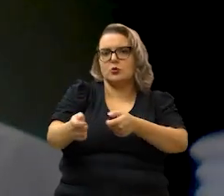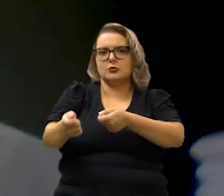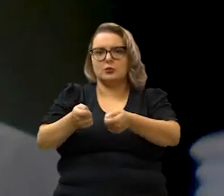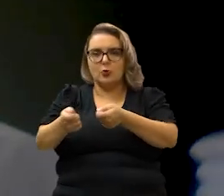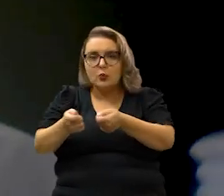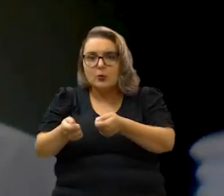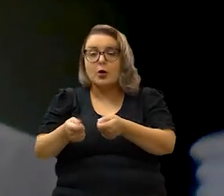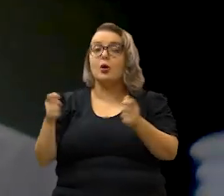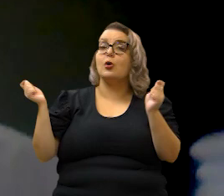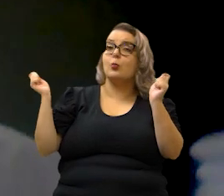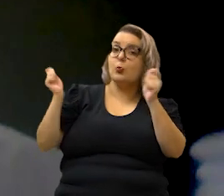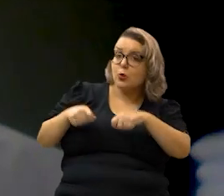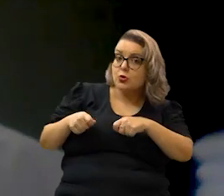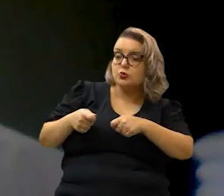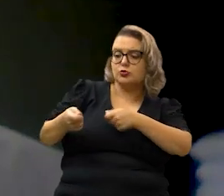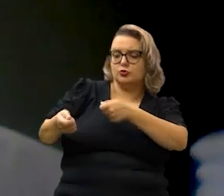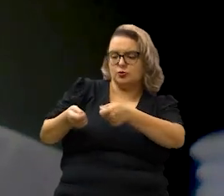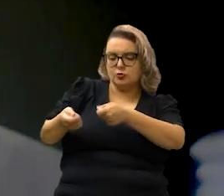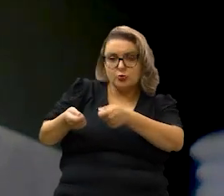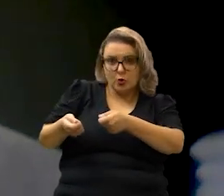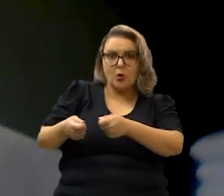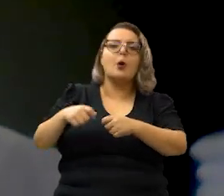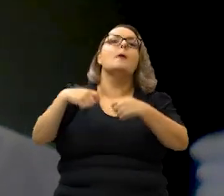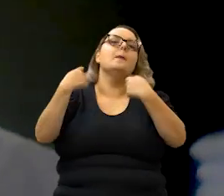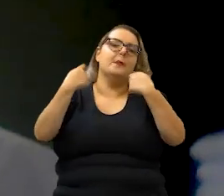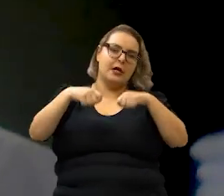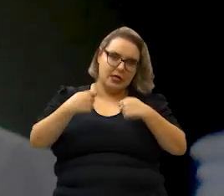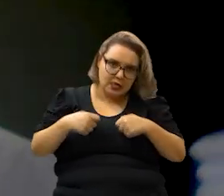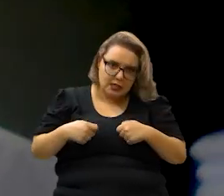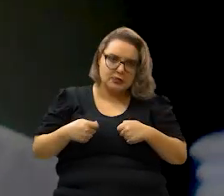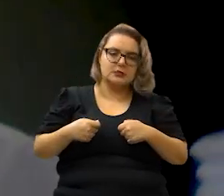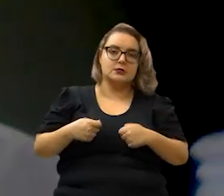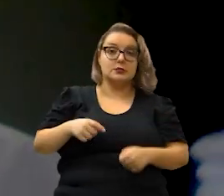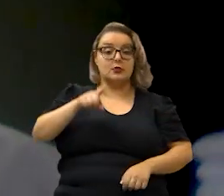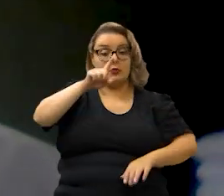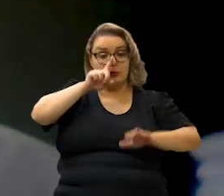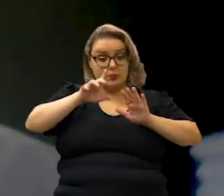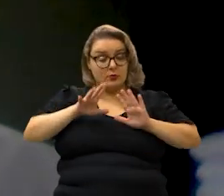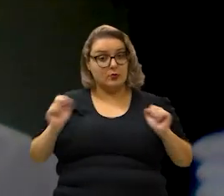de controle e possíveis de serem controlados precisam ser